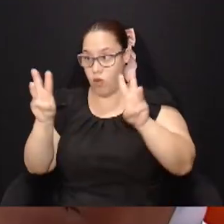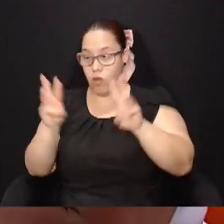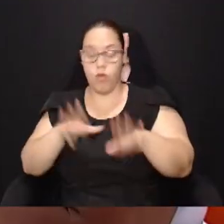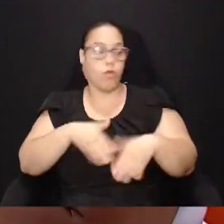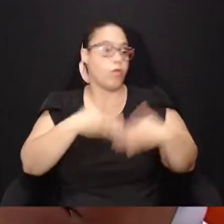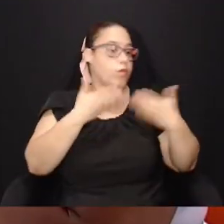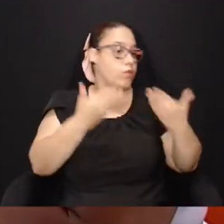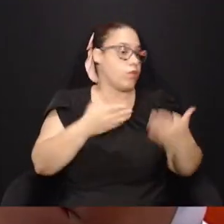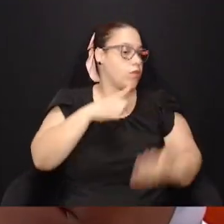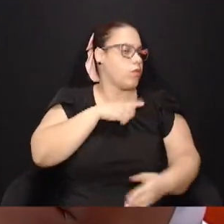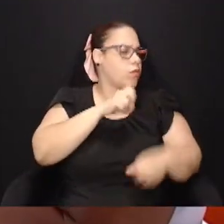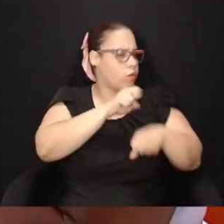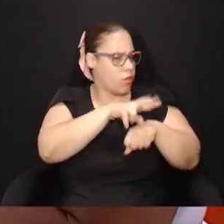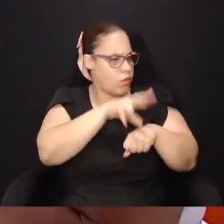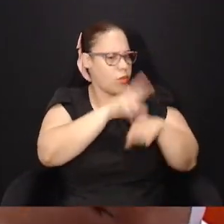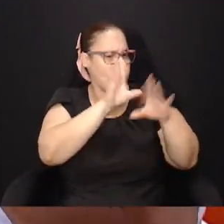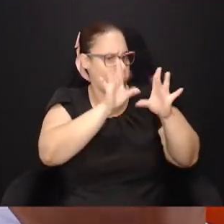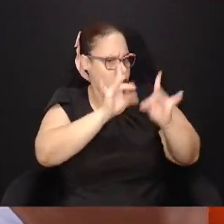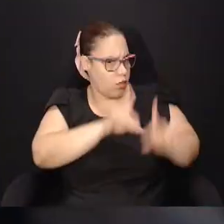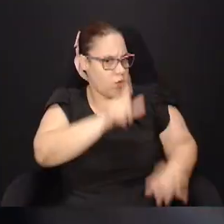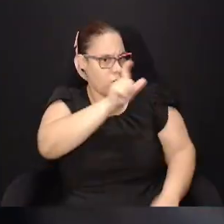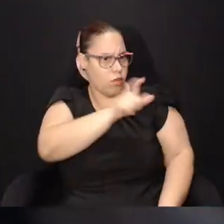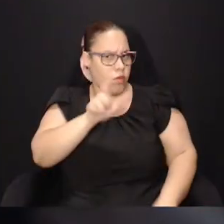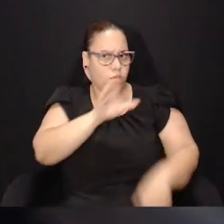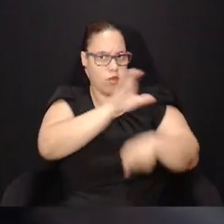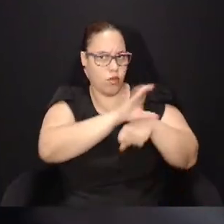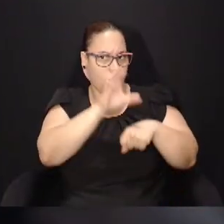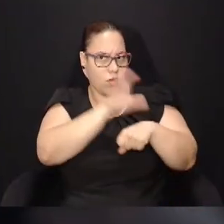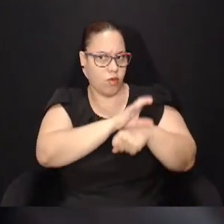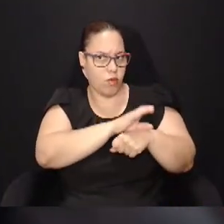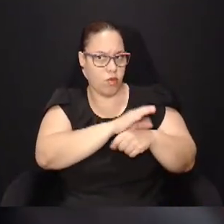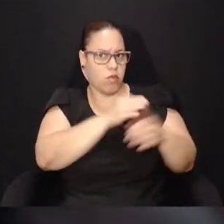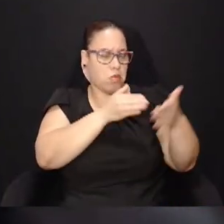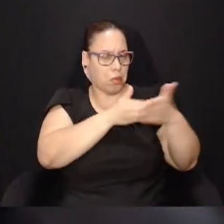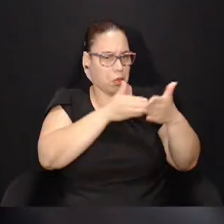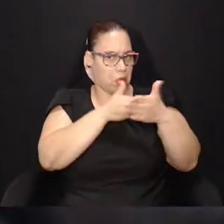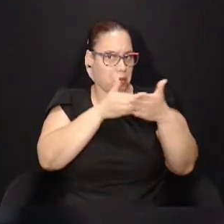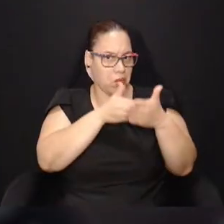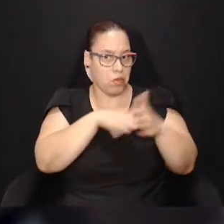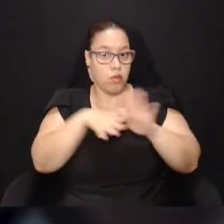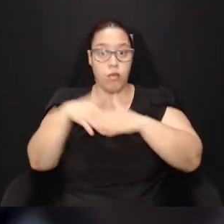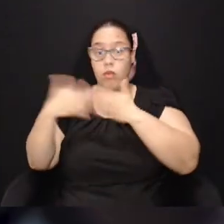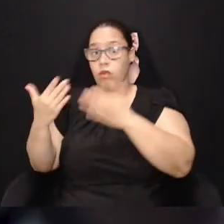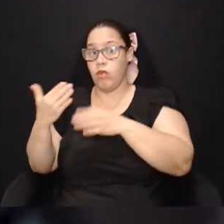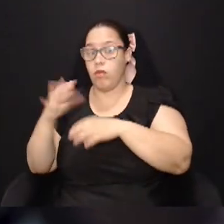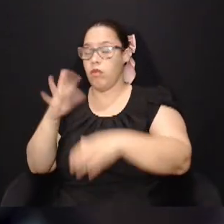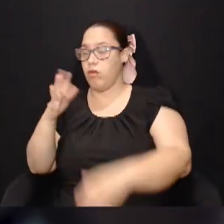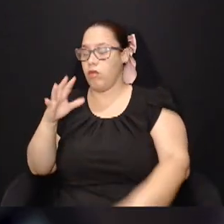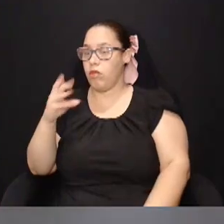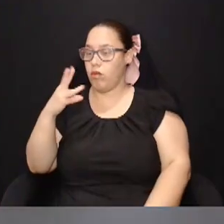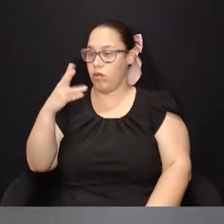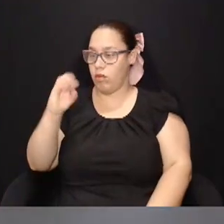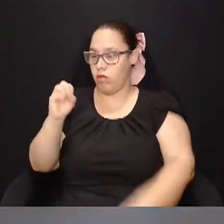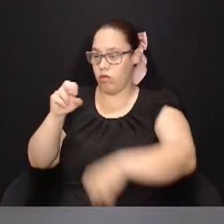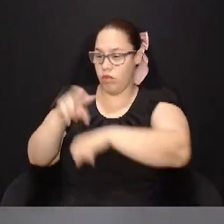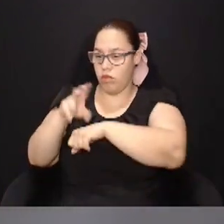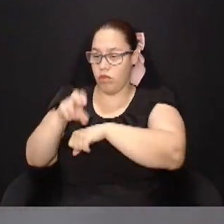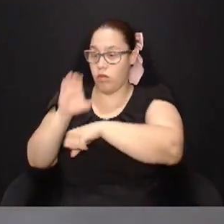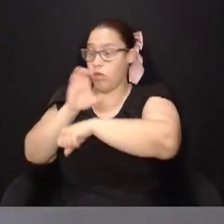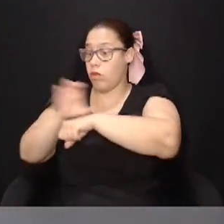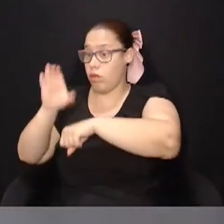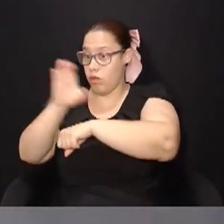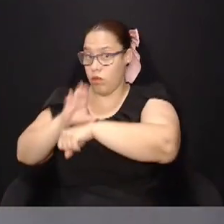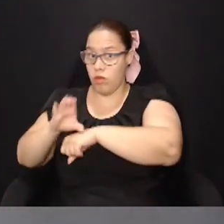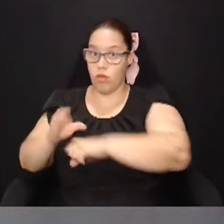vagas específicas para cada curso e tem vagas limitadas? São cerca de mais ou menos 30 vagas por curso. E eles têm